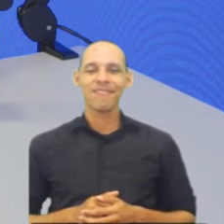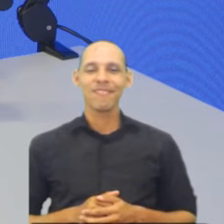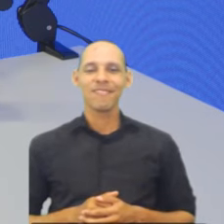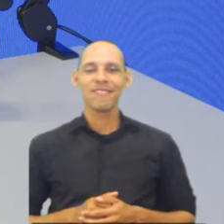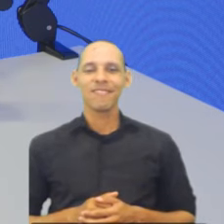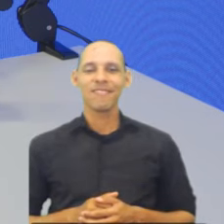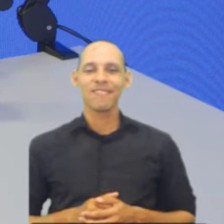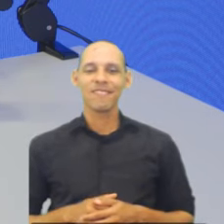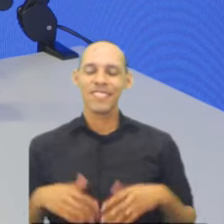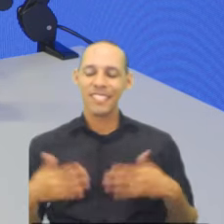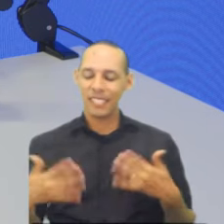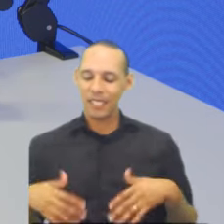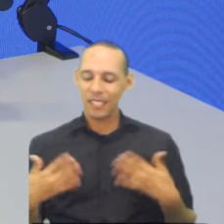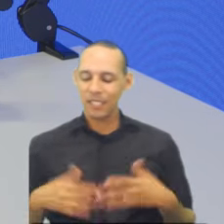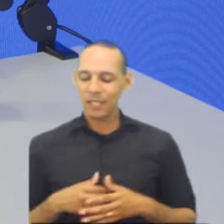jornada